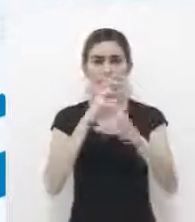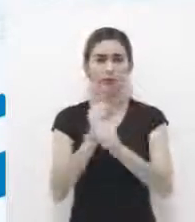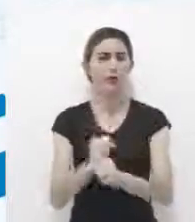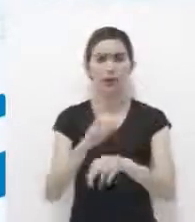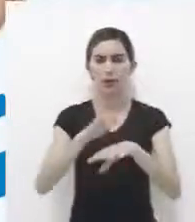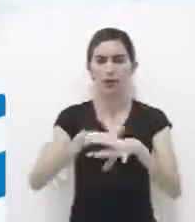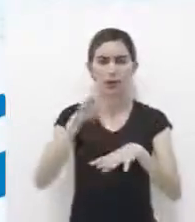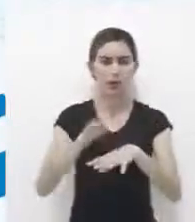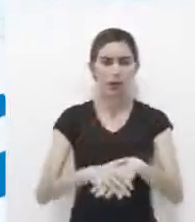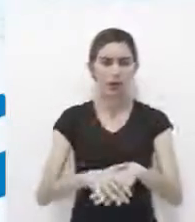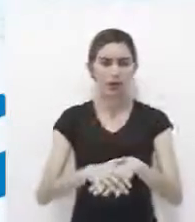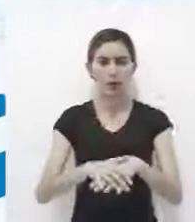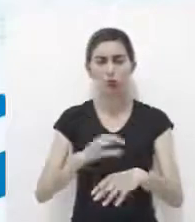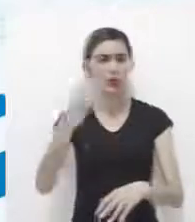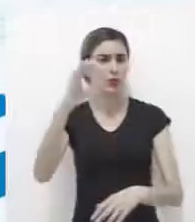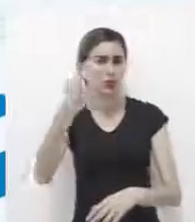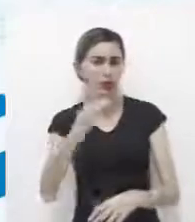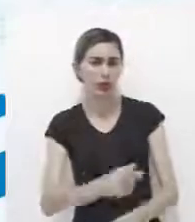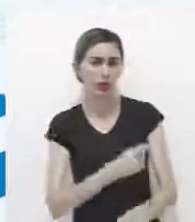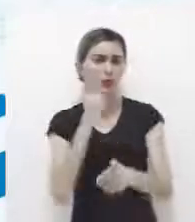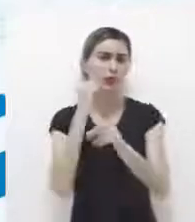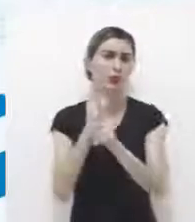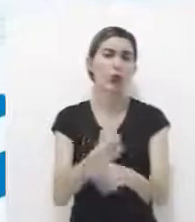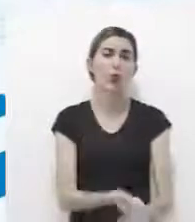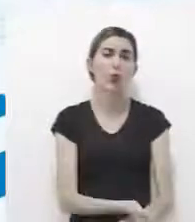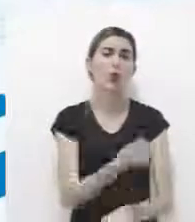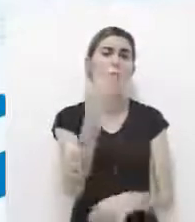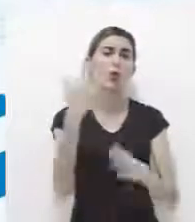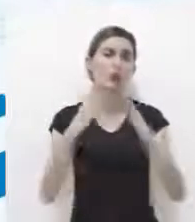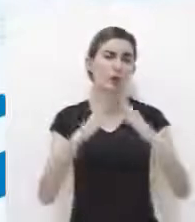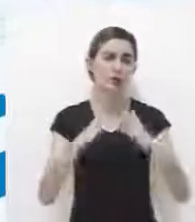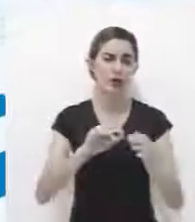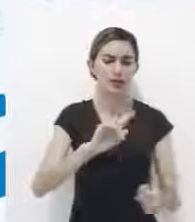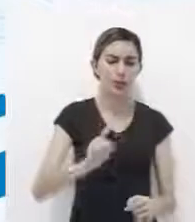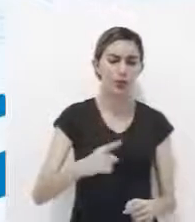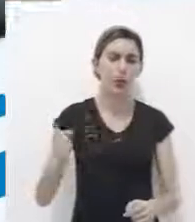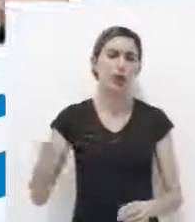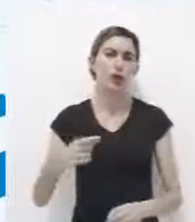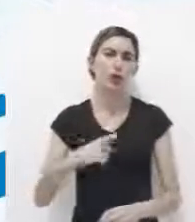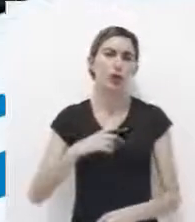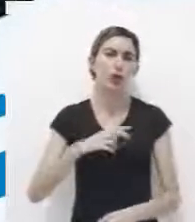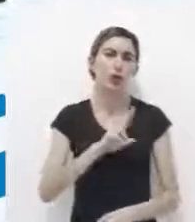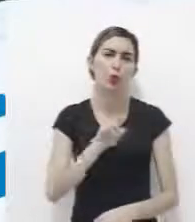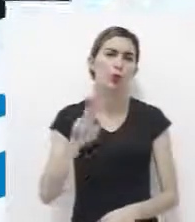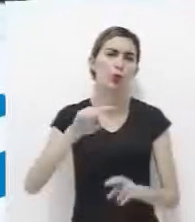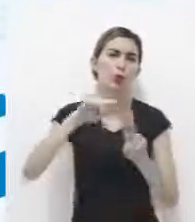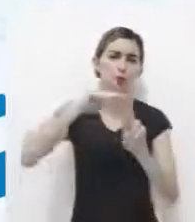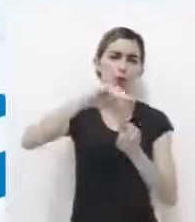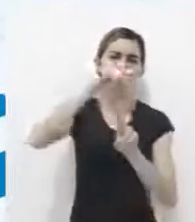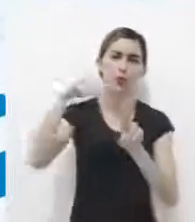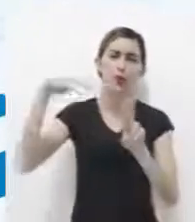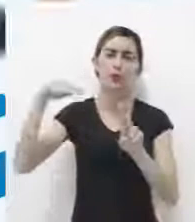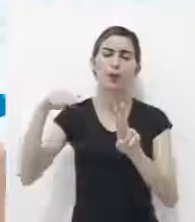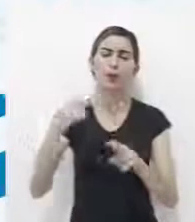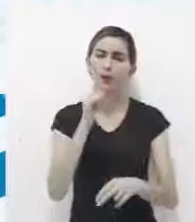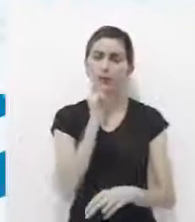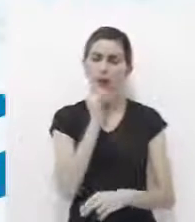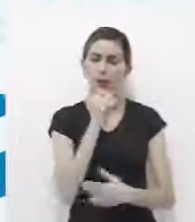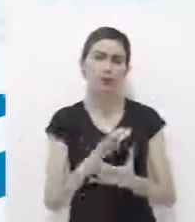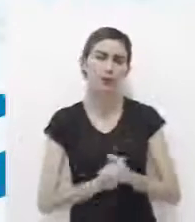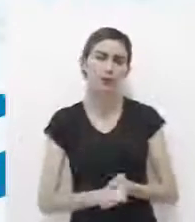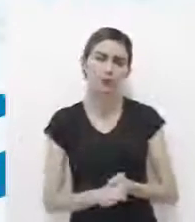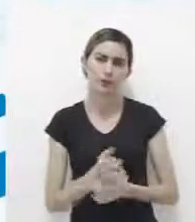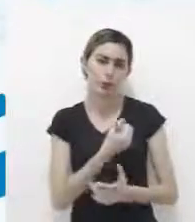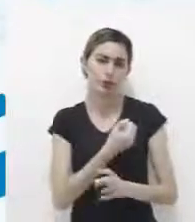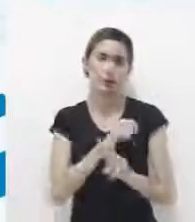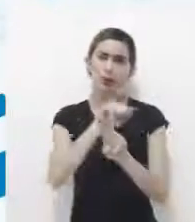ainda não conseguiram os matemáticos, os cientistas, descobrir quantas casas decimais tem o número π, por exemplo.